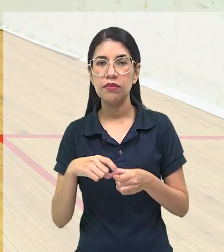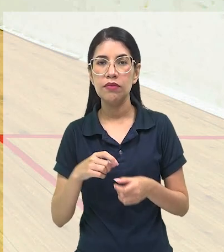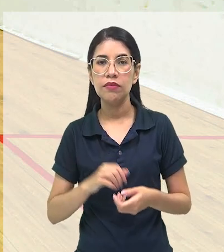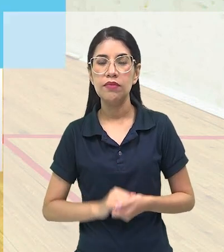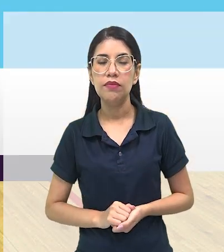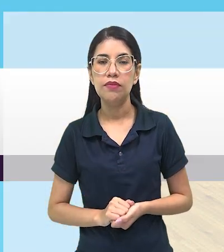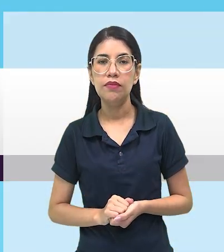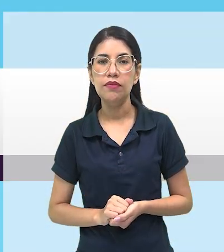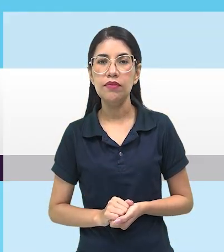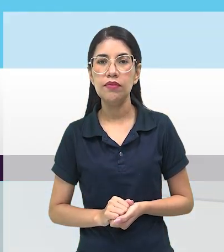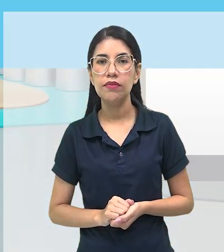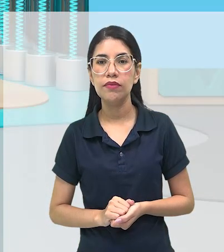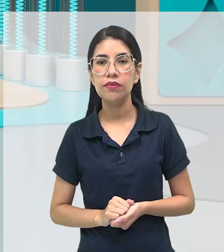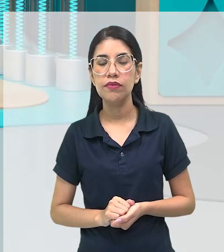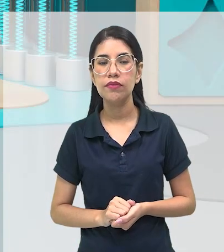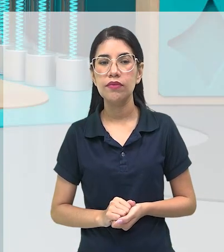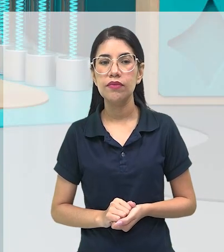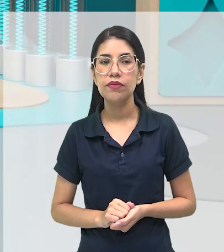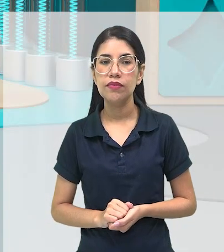lá?